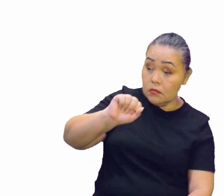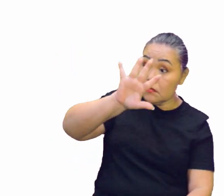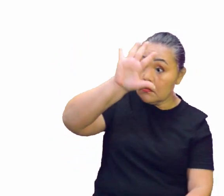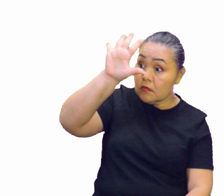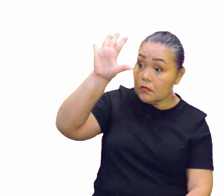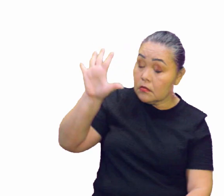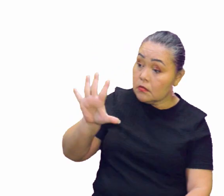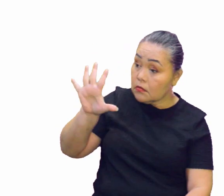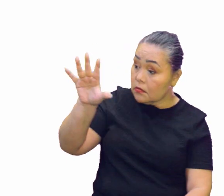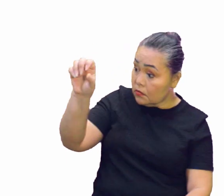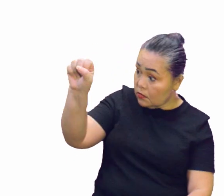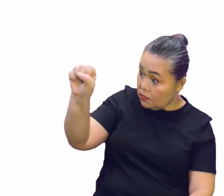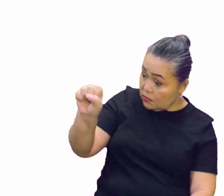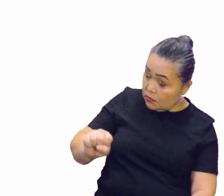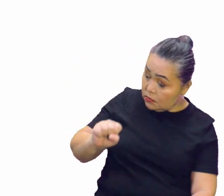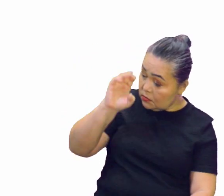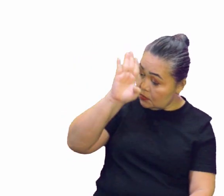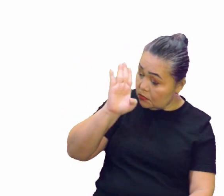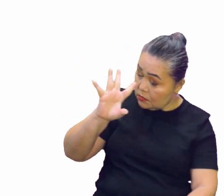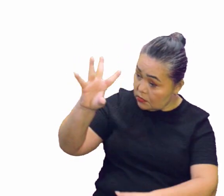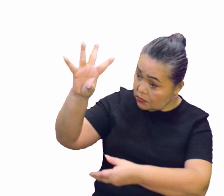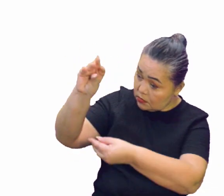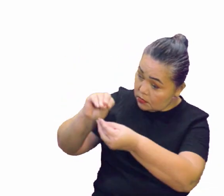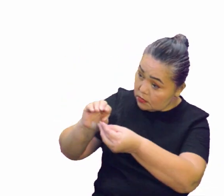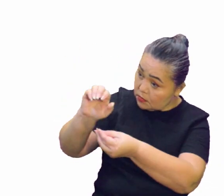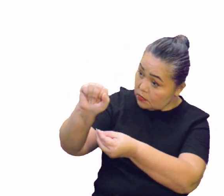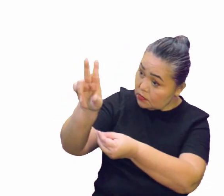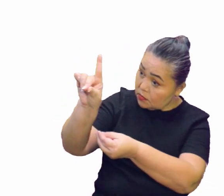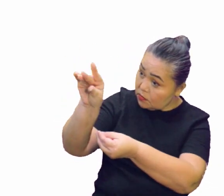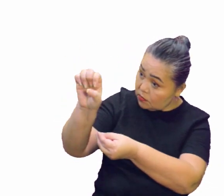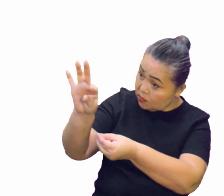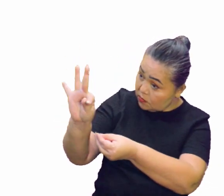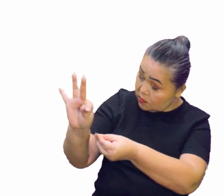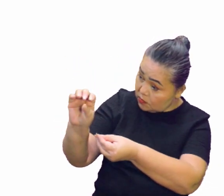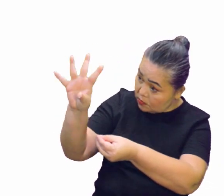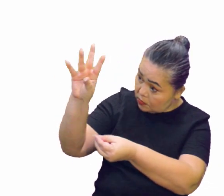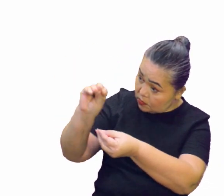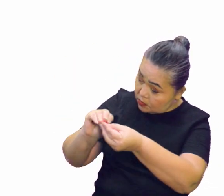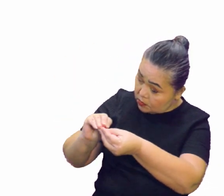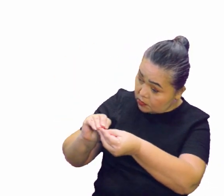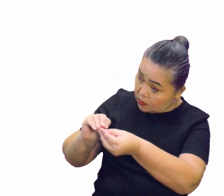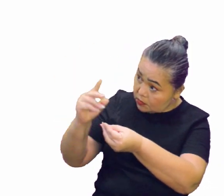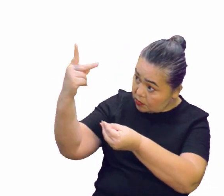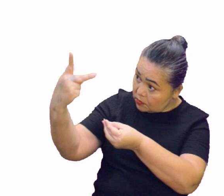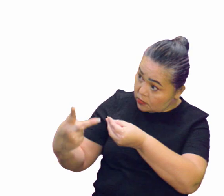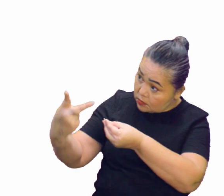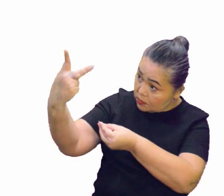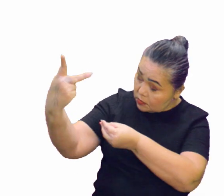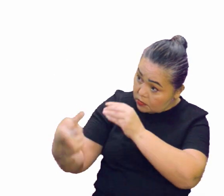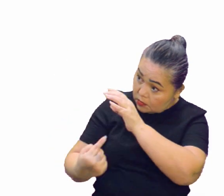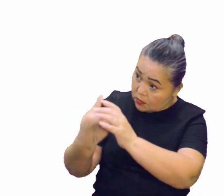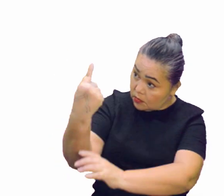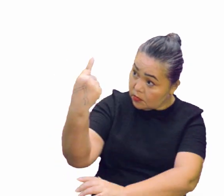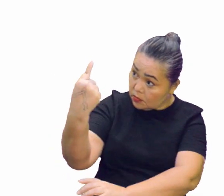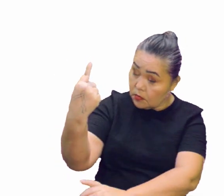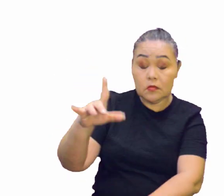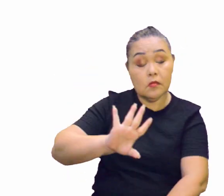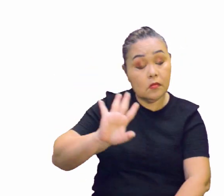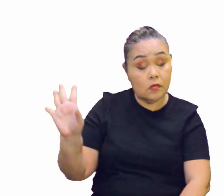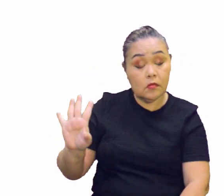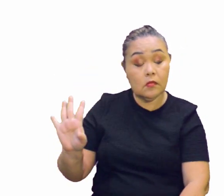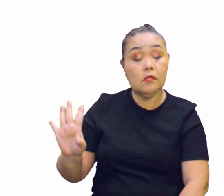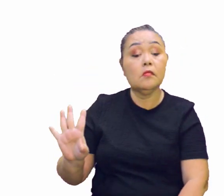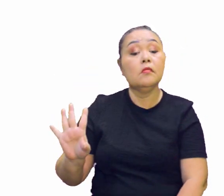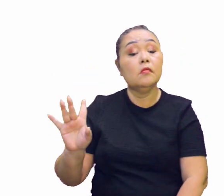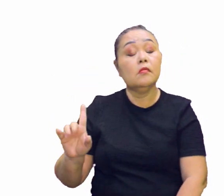evidenciaria todo o sul do Brasil juntamente com o sudeste. E seria uma região só. Por que, pessoal, seria ela a